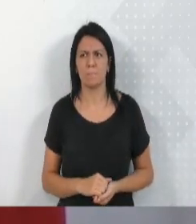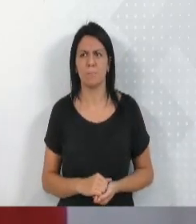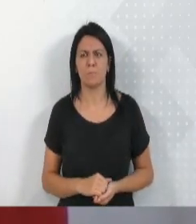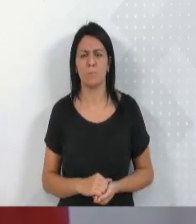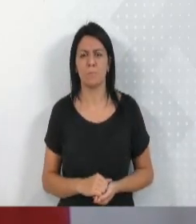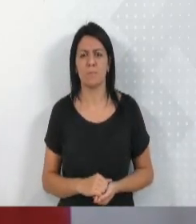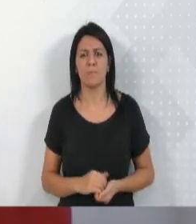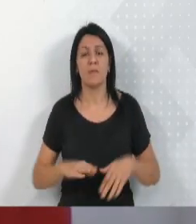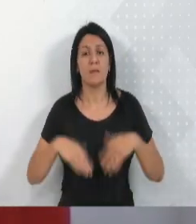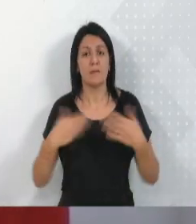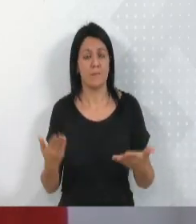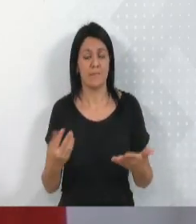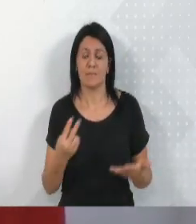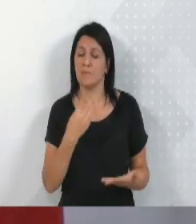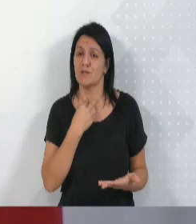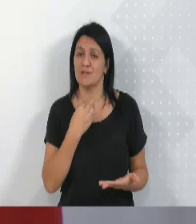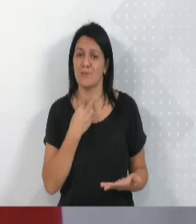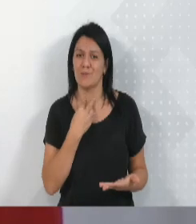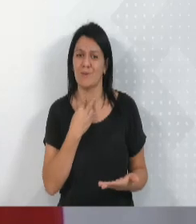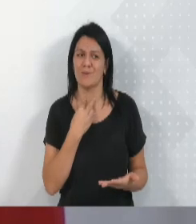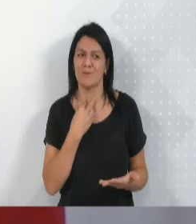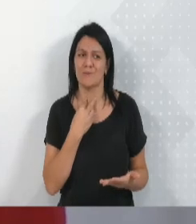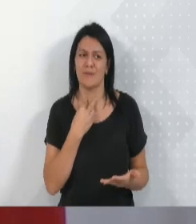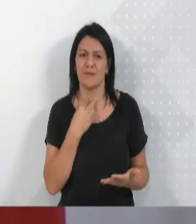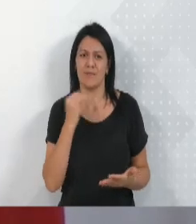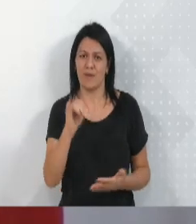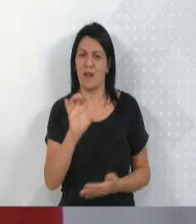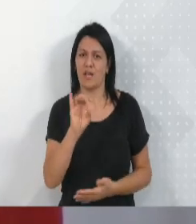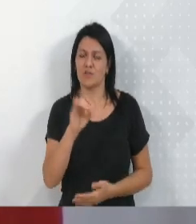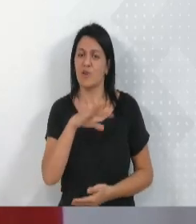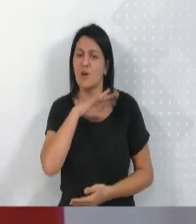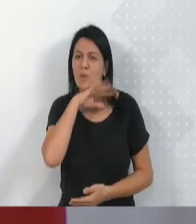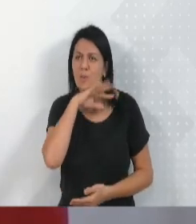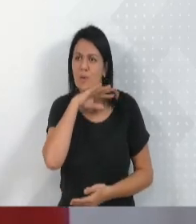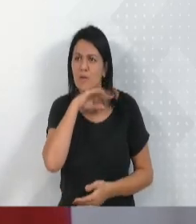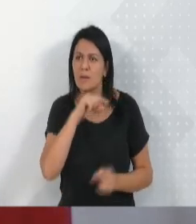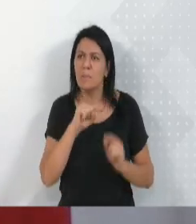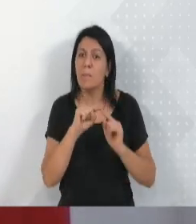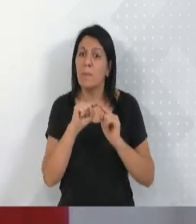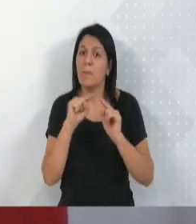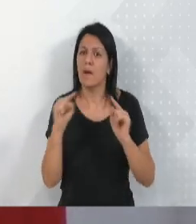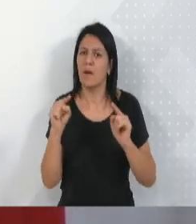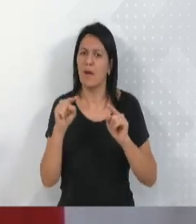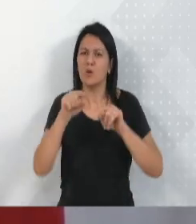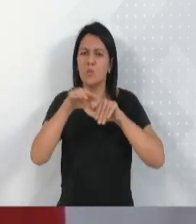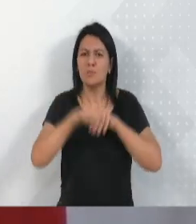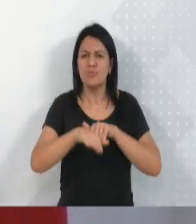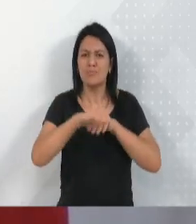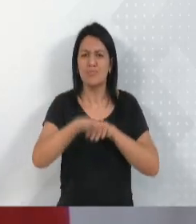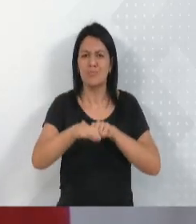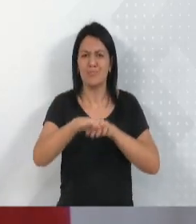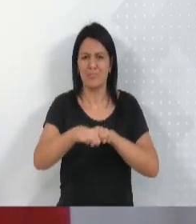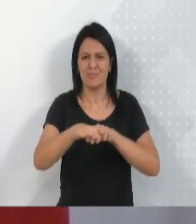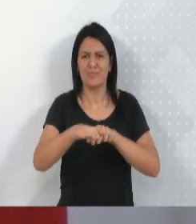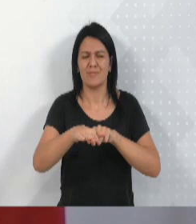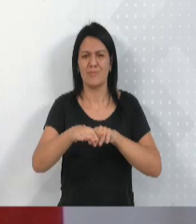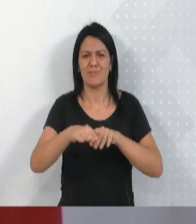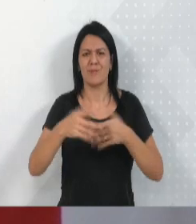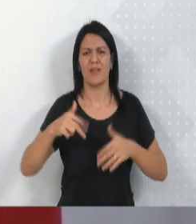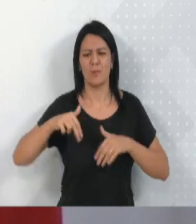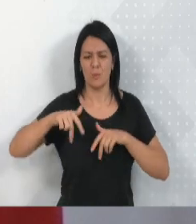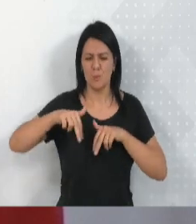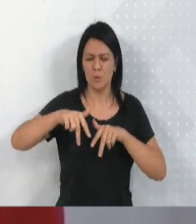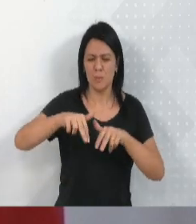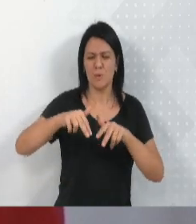Mas, como a gente não pode dizer que tudo é ruim, eu gostaria de dizer que o desfile que se seguiu da maneira mais convencional,